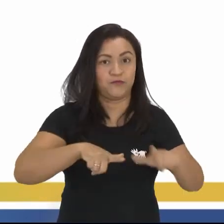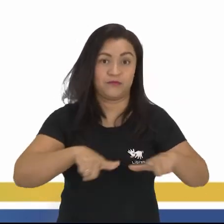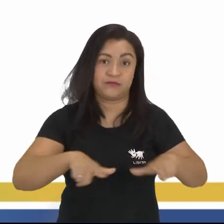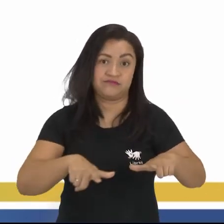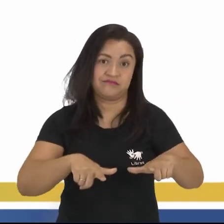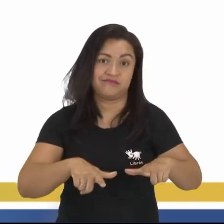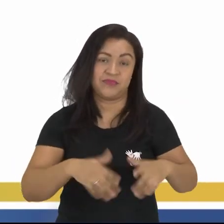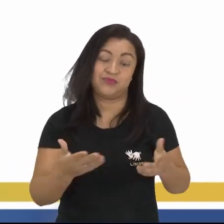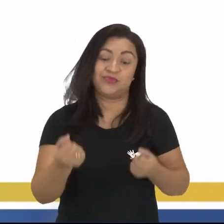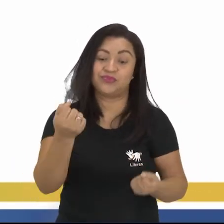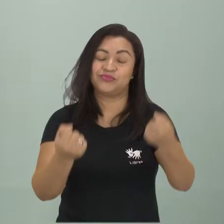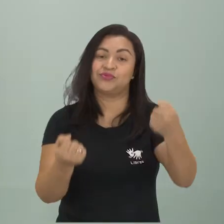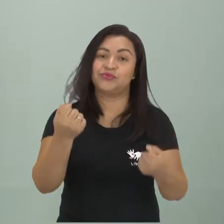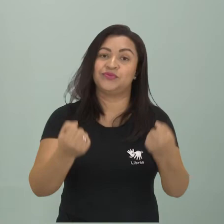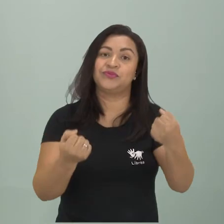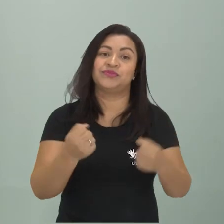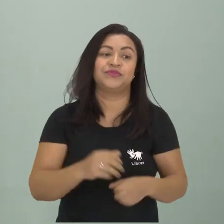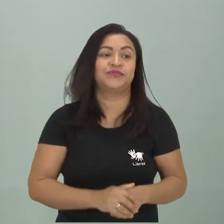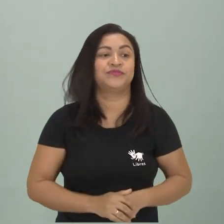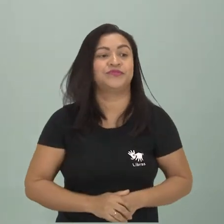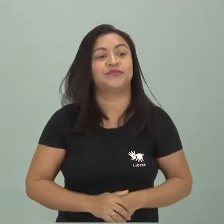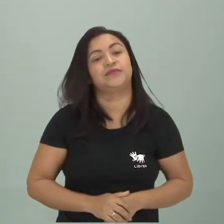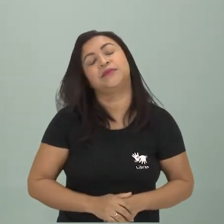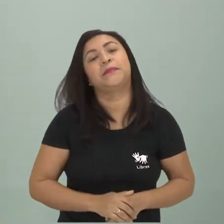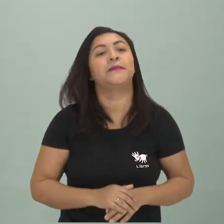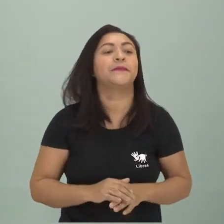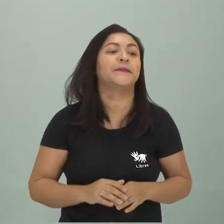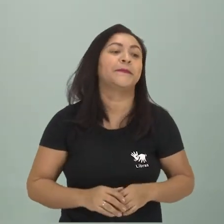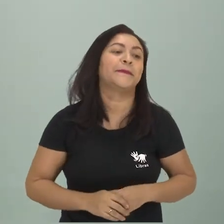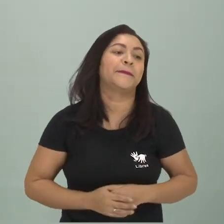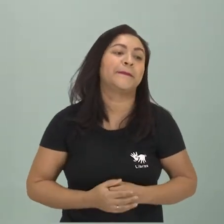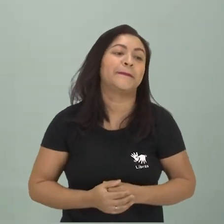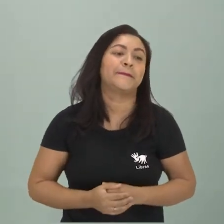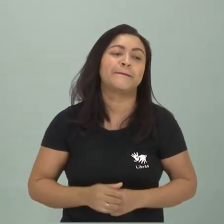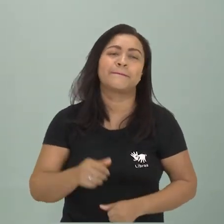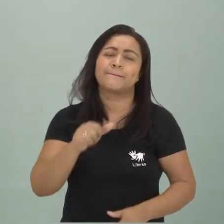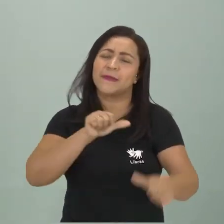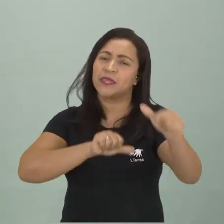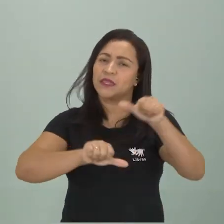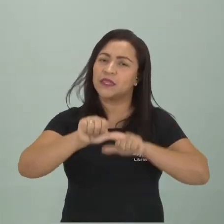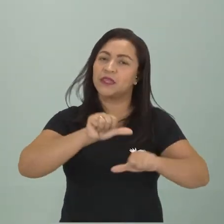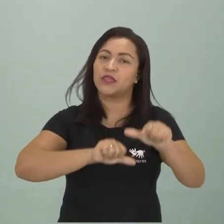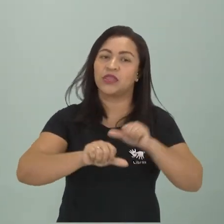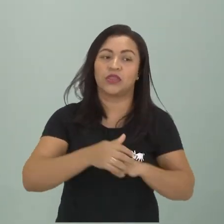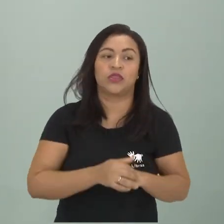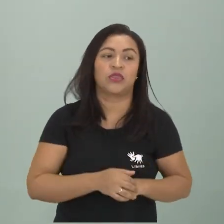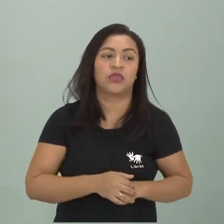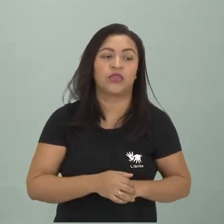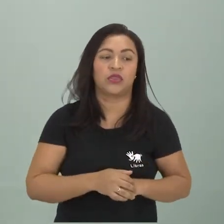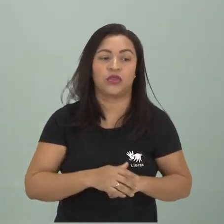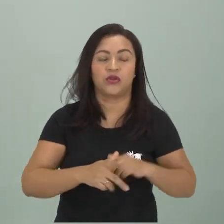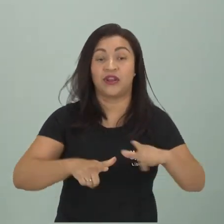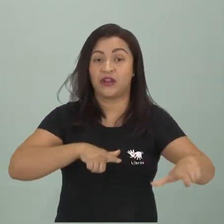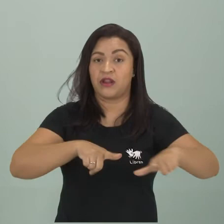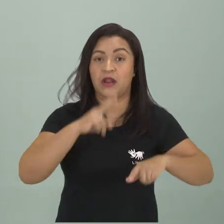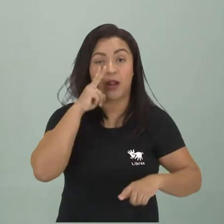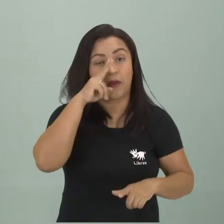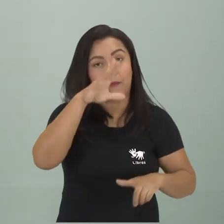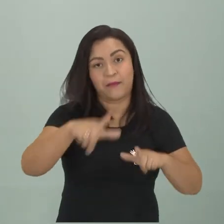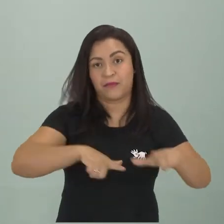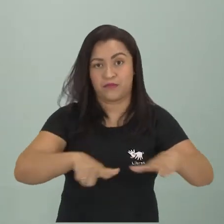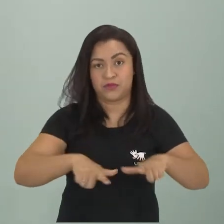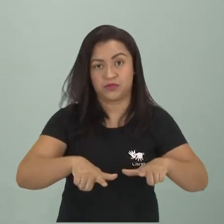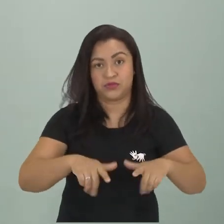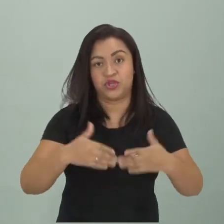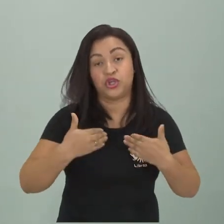linha que atende o nosso bairro. Em troca, dessa força de trabalho que eu estou possibilitando